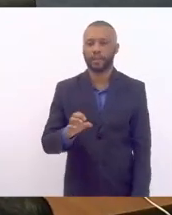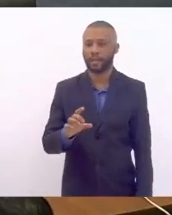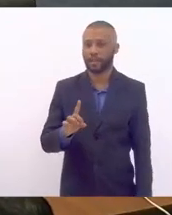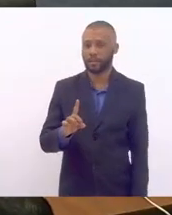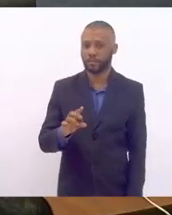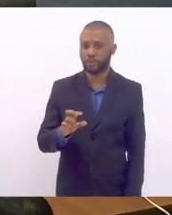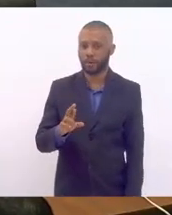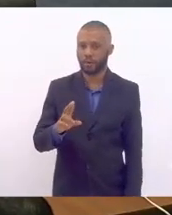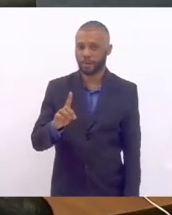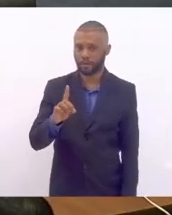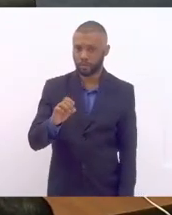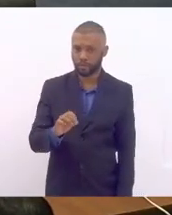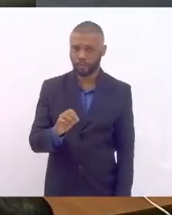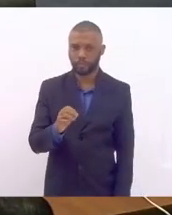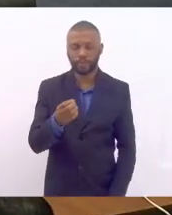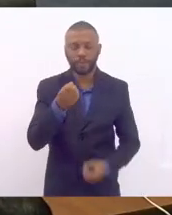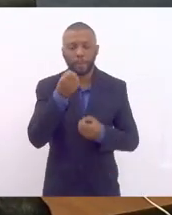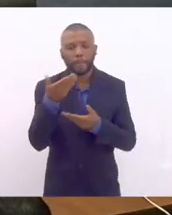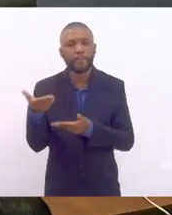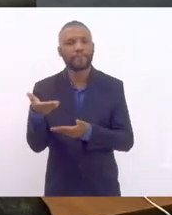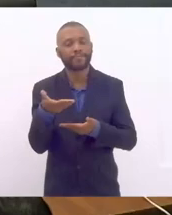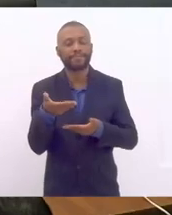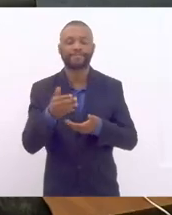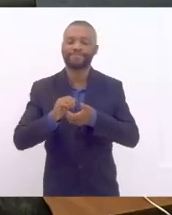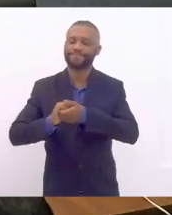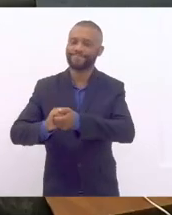seja bem-vindo meu irmão